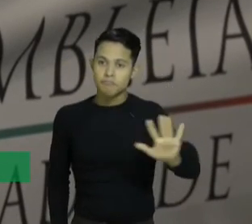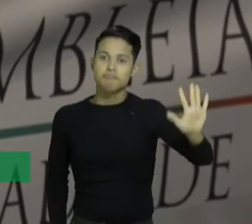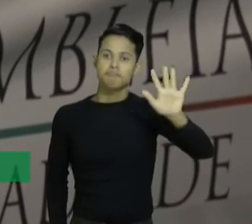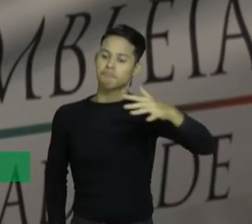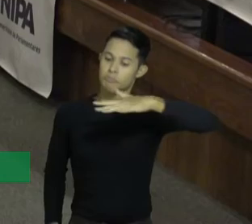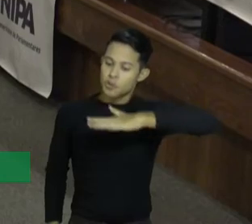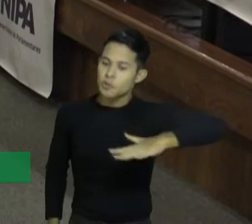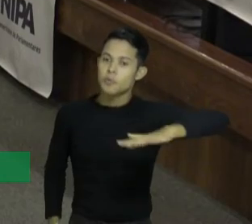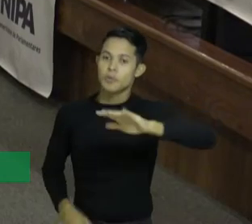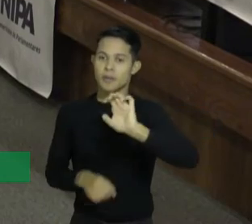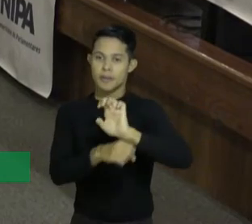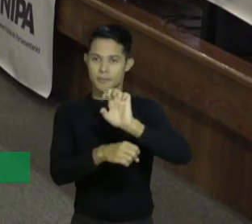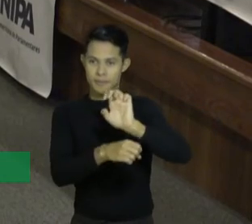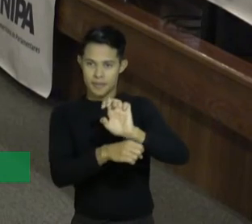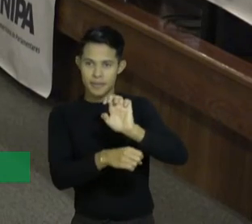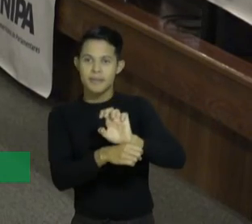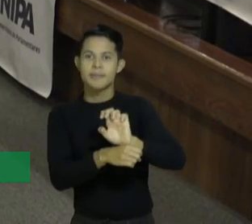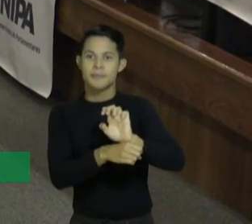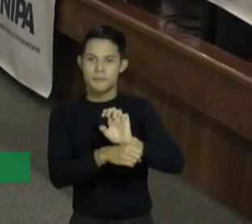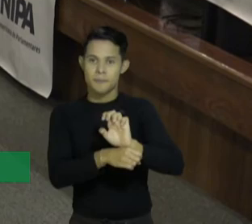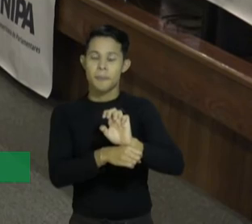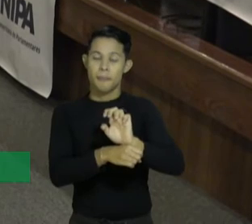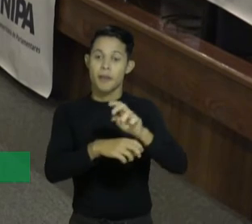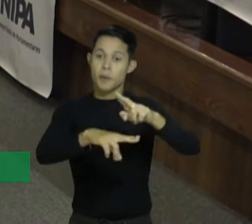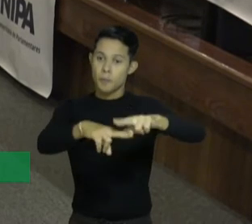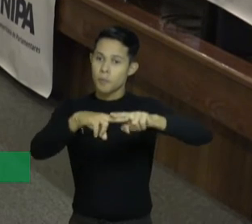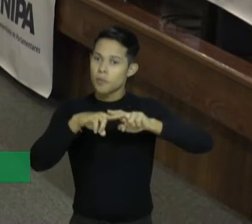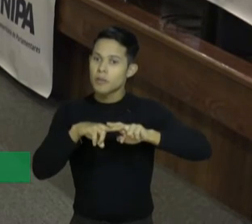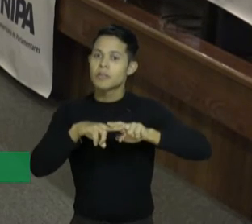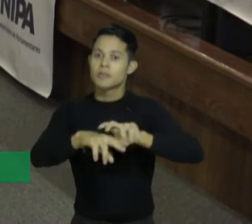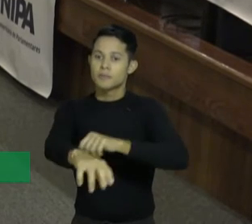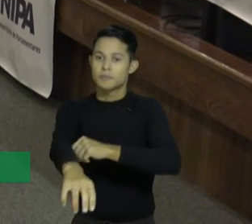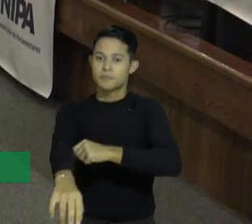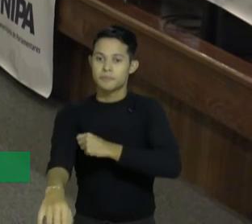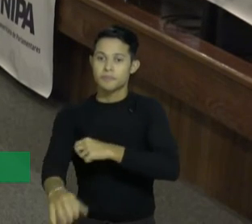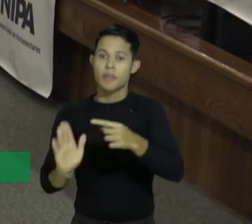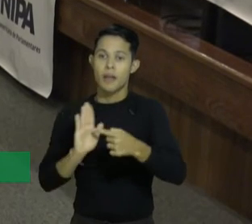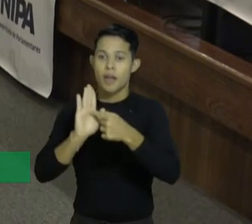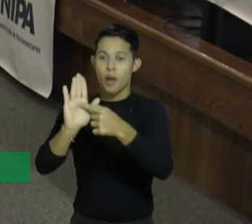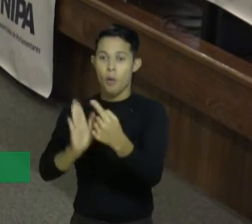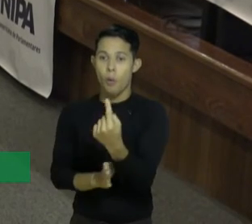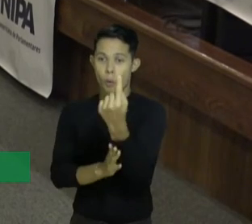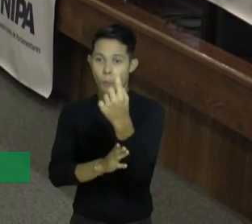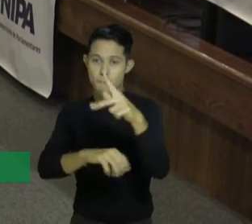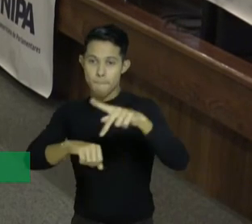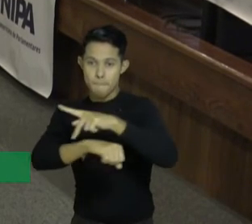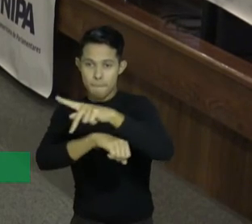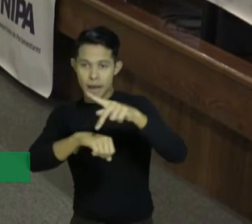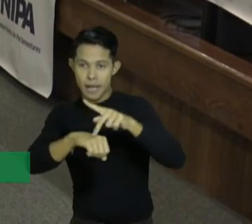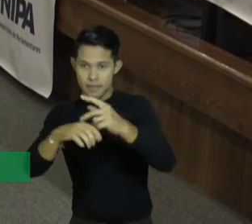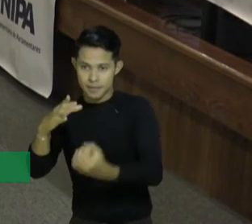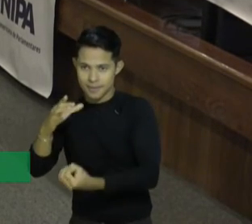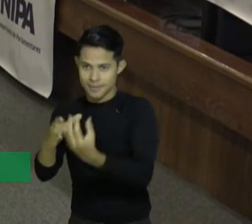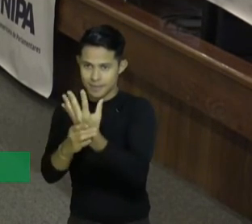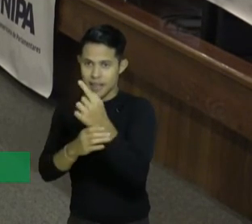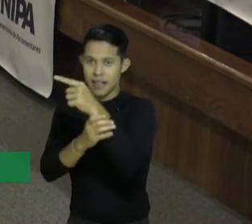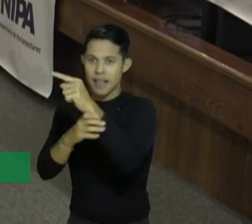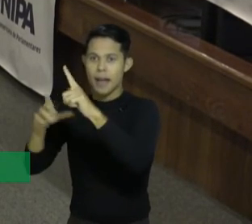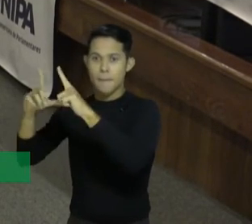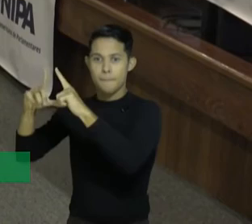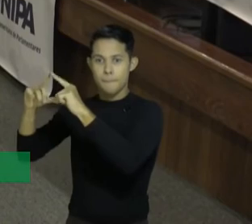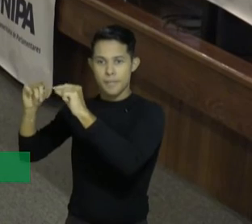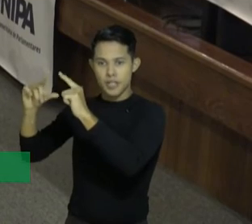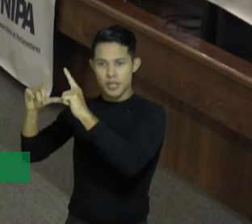e foi derrubado o embargo imediatamente que só um país estabeleceu que foi o Japão e